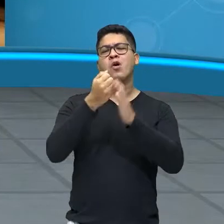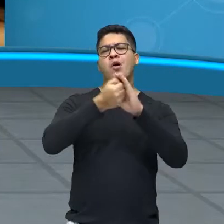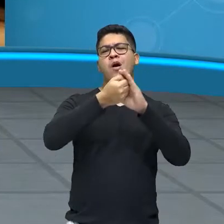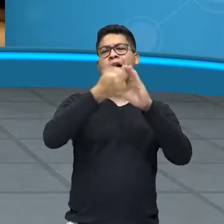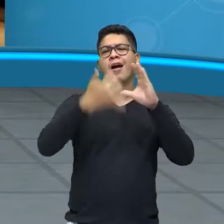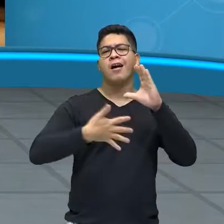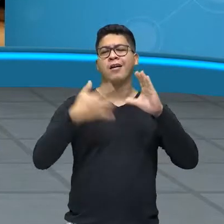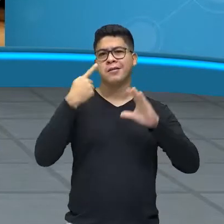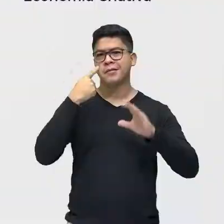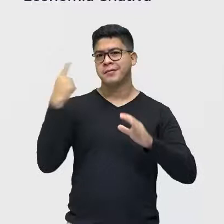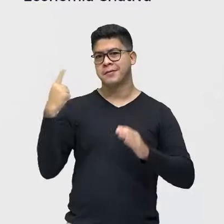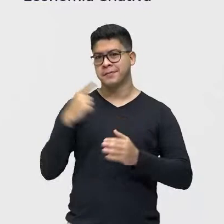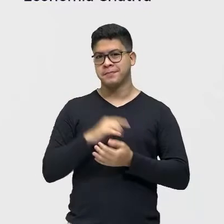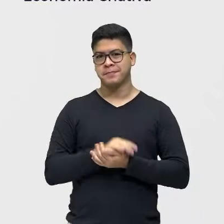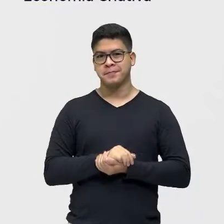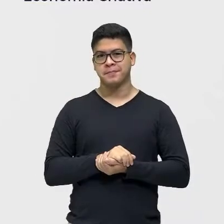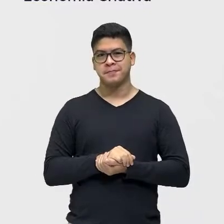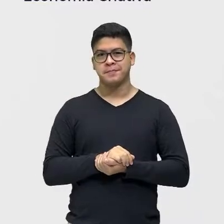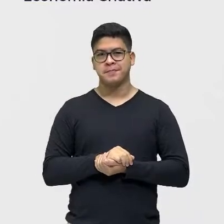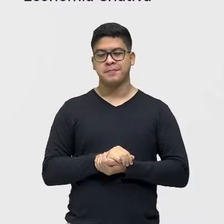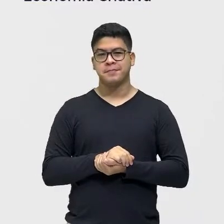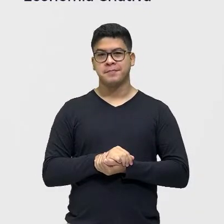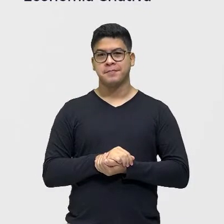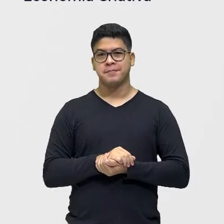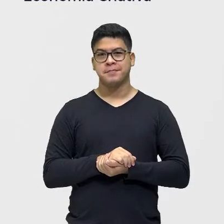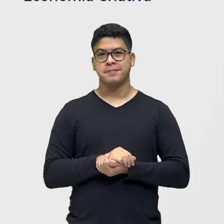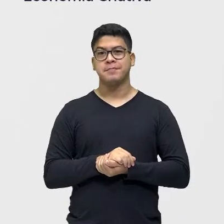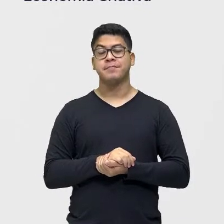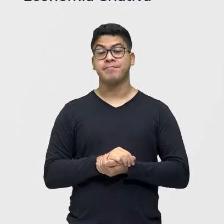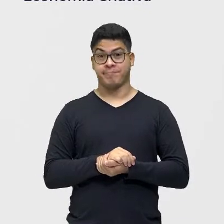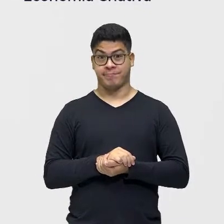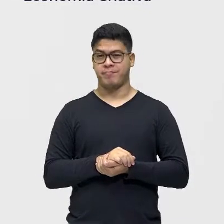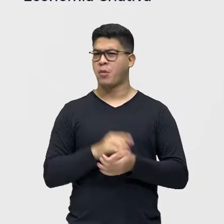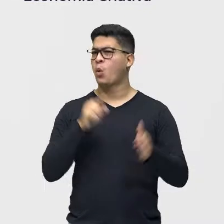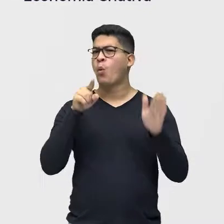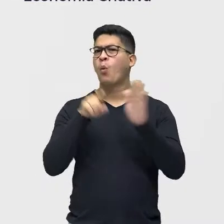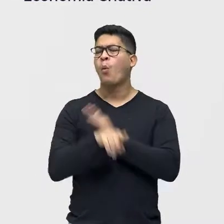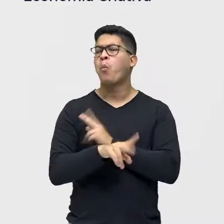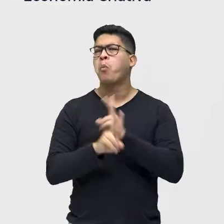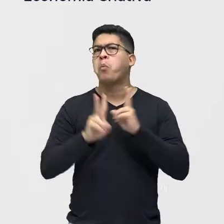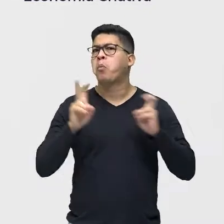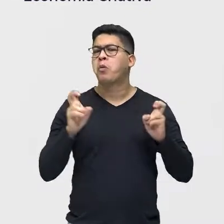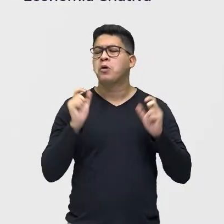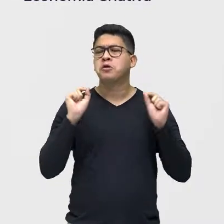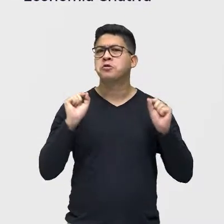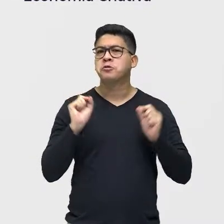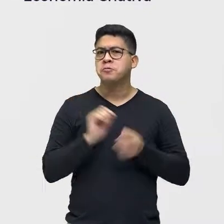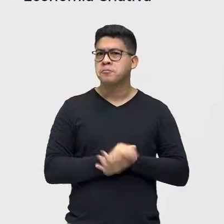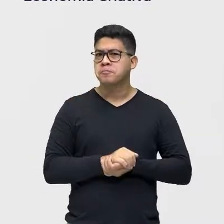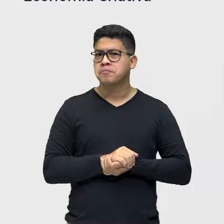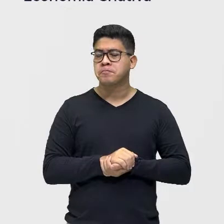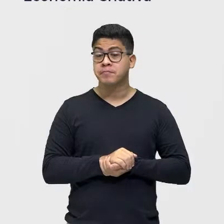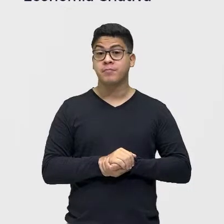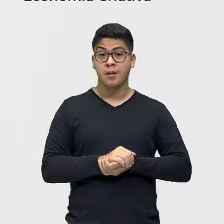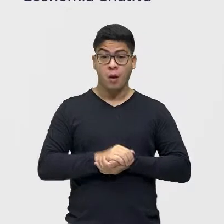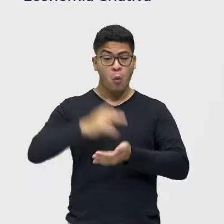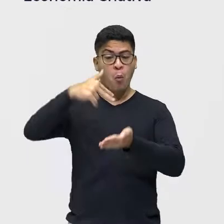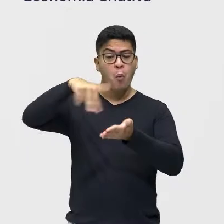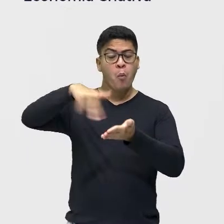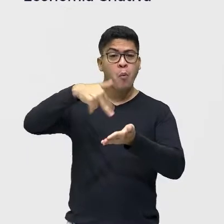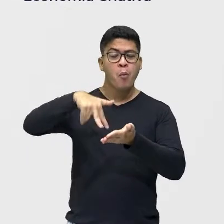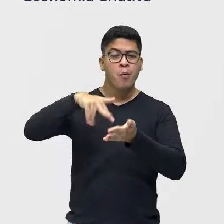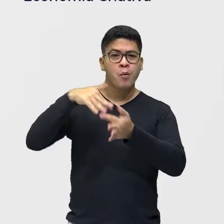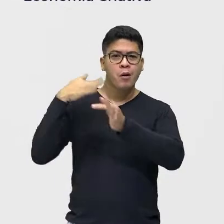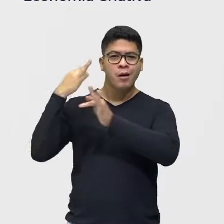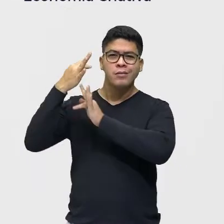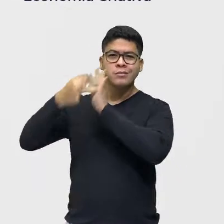danças folclóricas. Bom, vem a primeira pergunta. O que são danças folclóricas? E eu já respondo